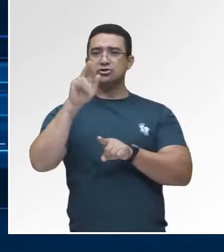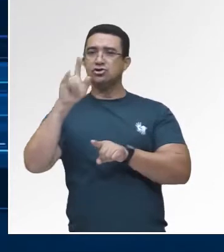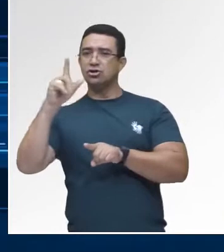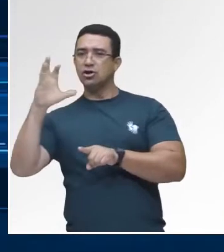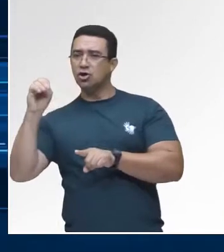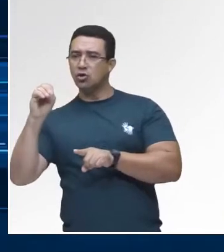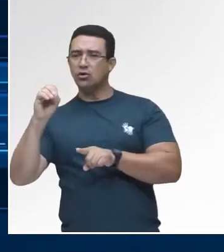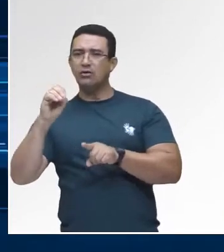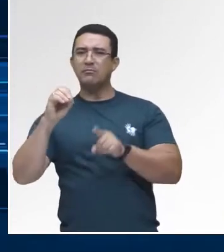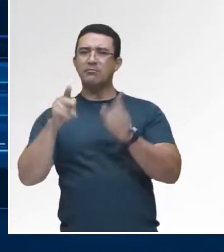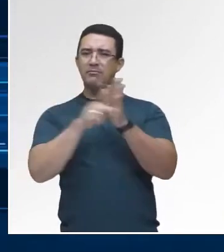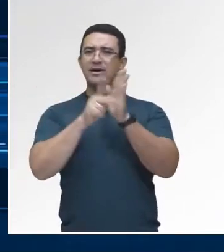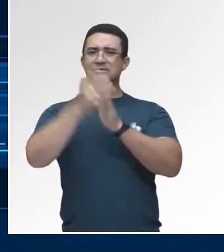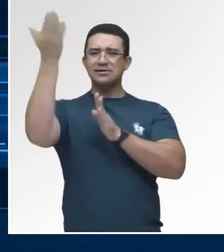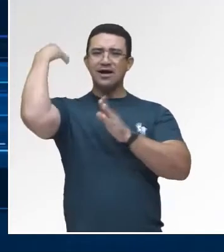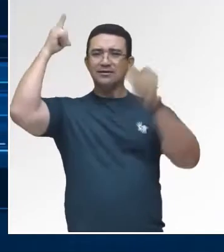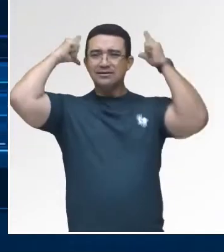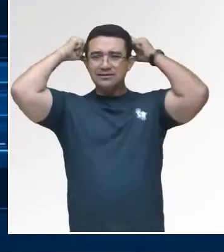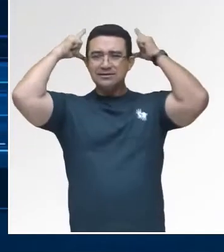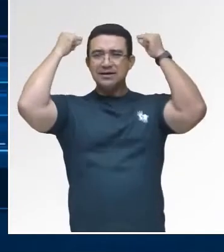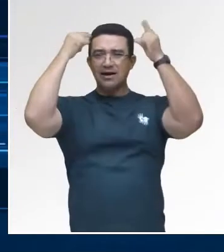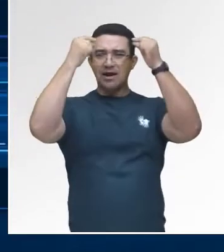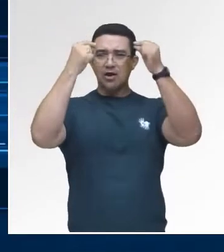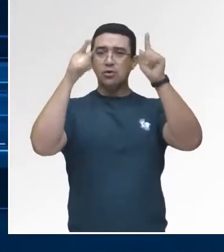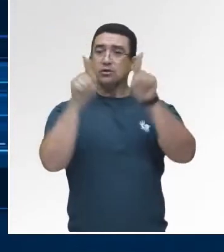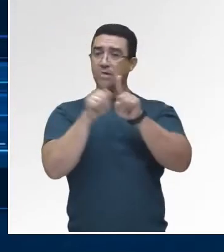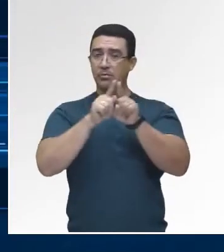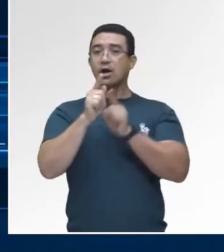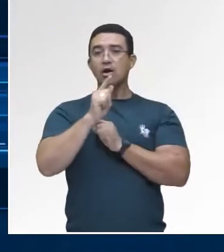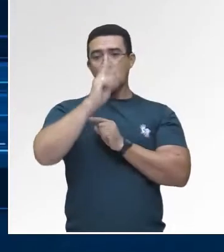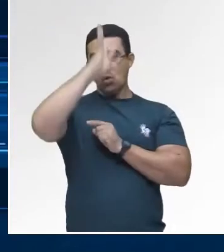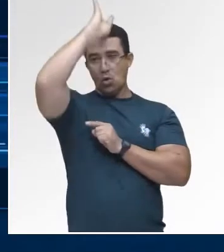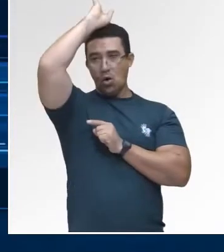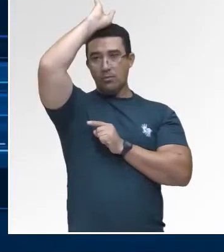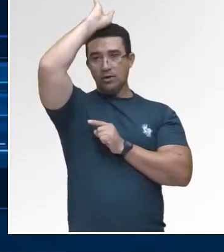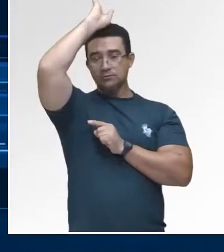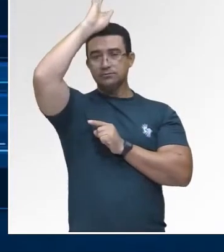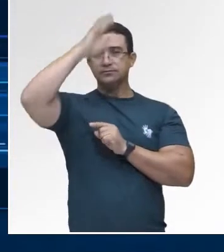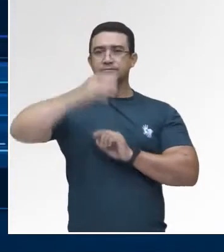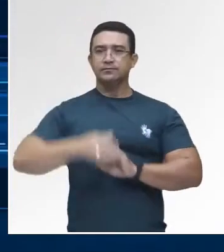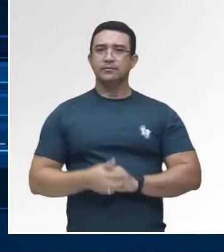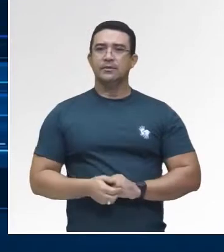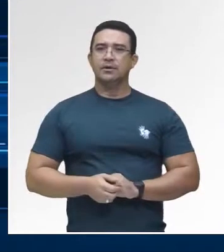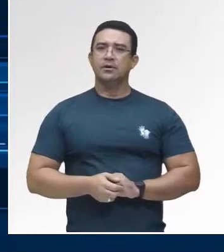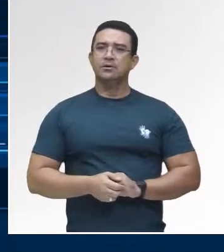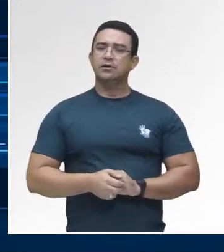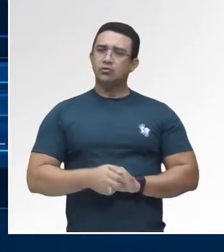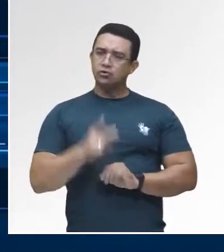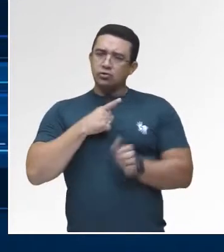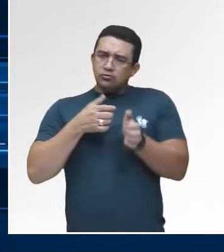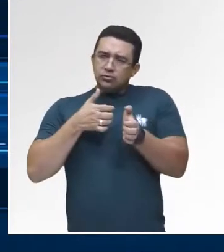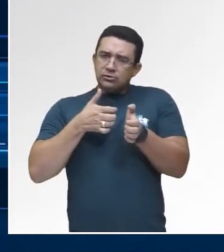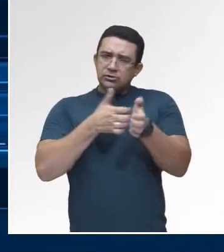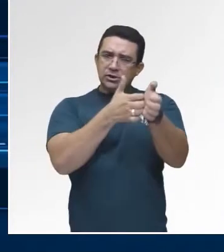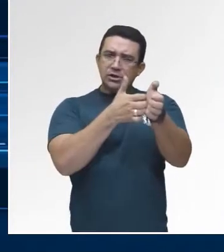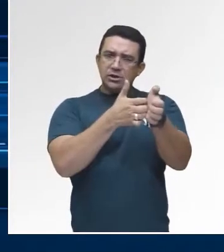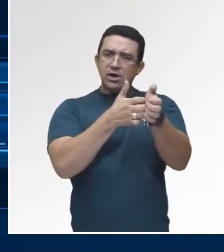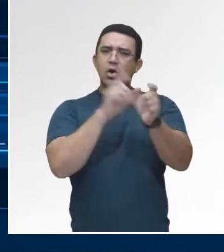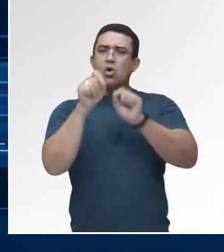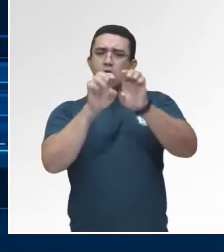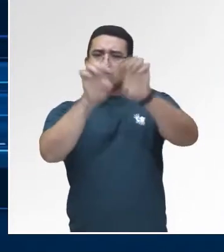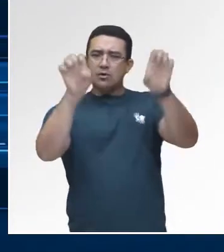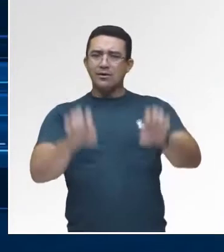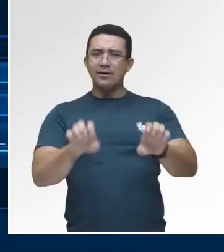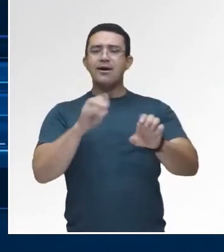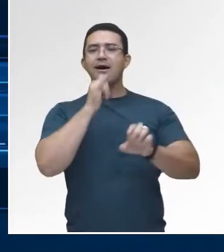dali grego e romano também. Então, seguia ali uma forma, eles seguiam aquela forma. O soneto,